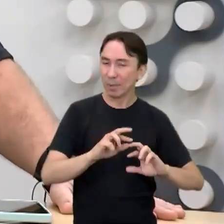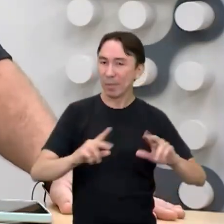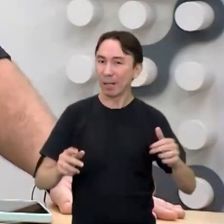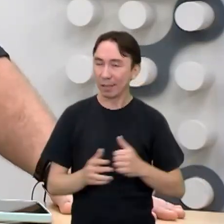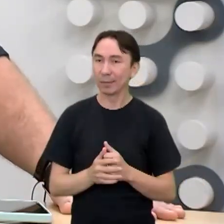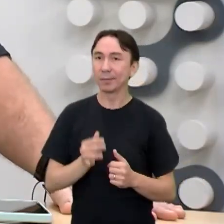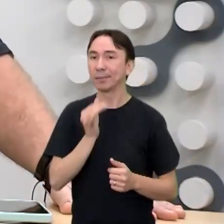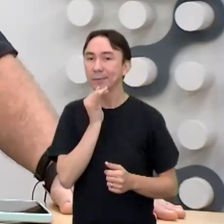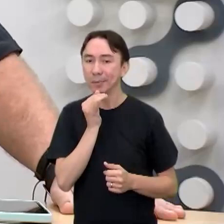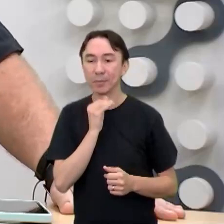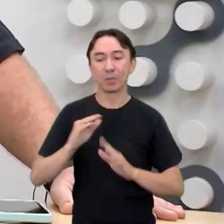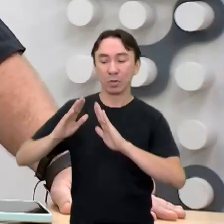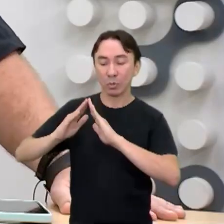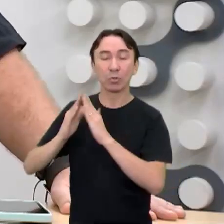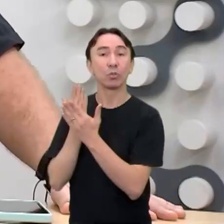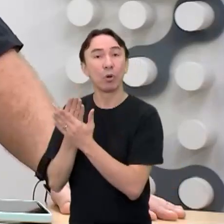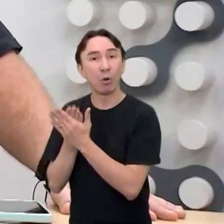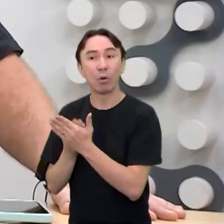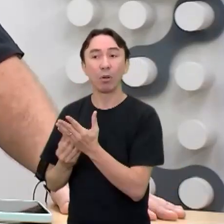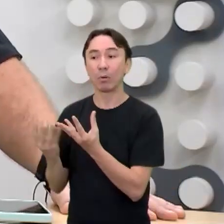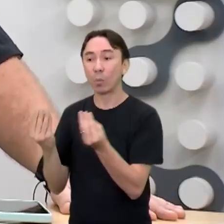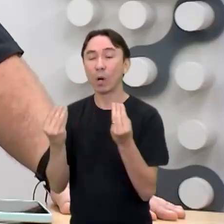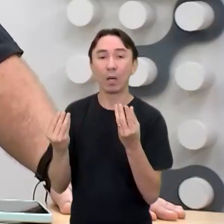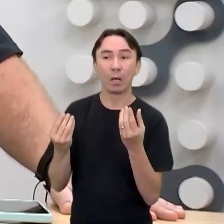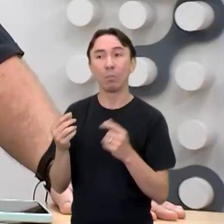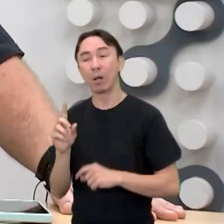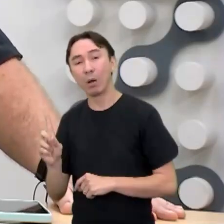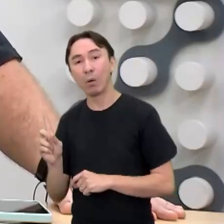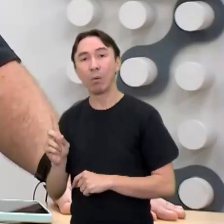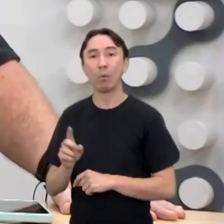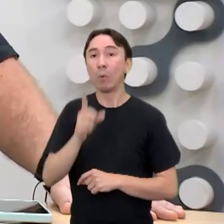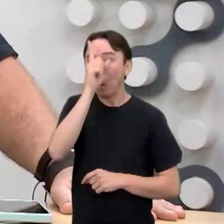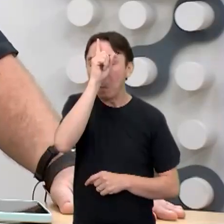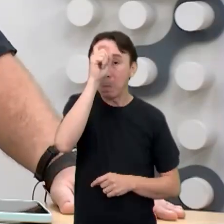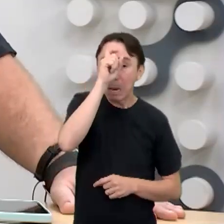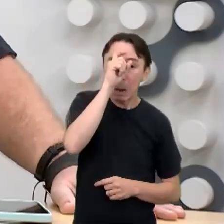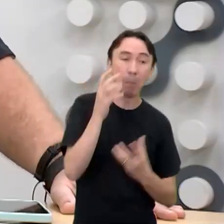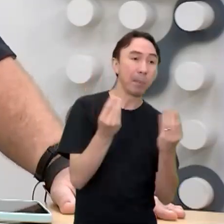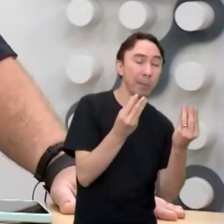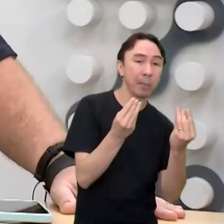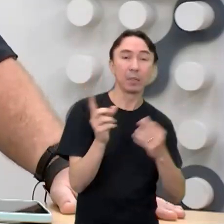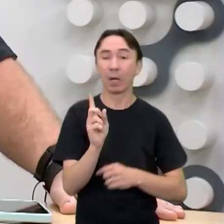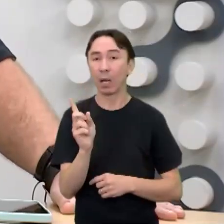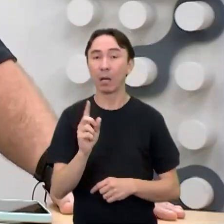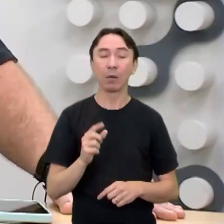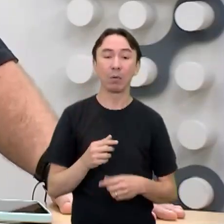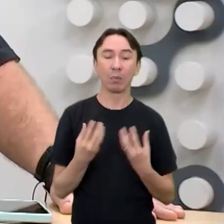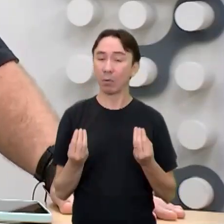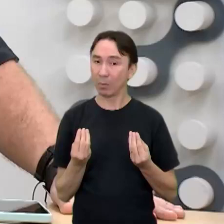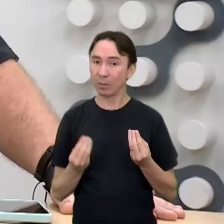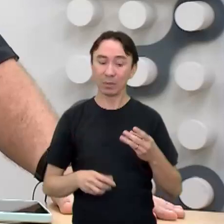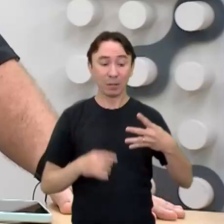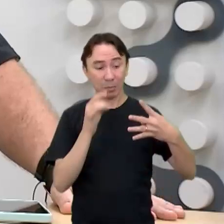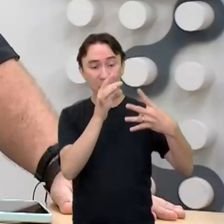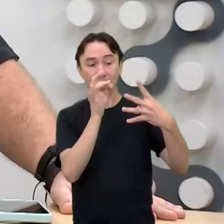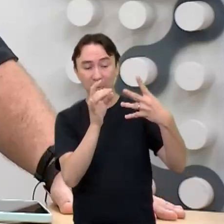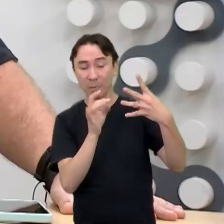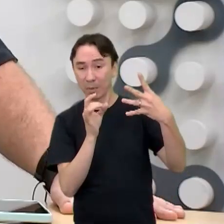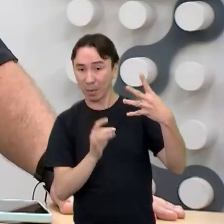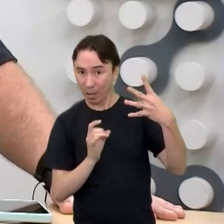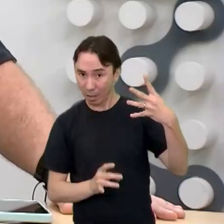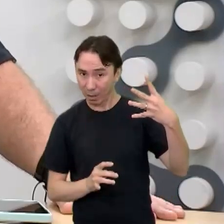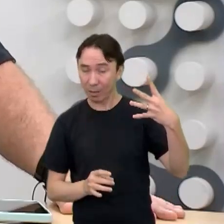outros serviços que são prestados para a comunidade. Então, todas essas quatro características aí principais e